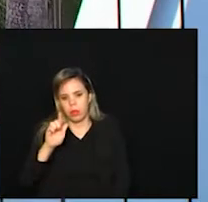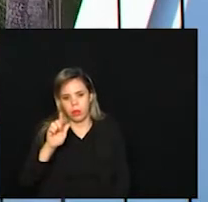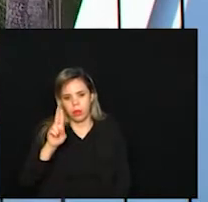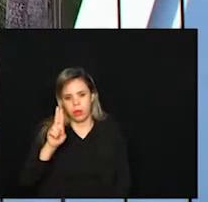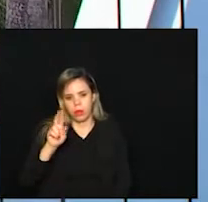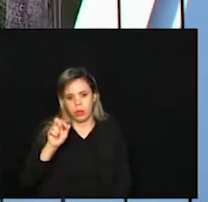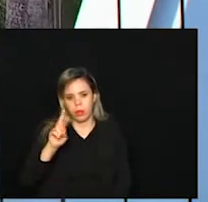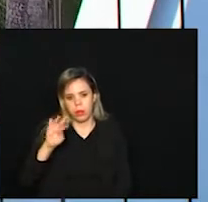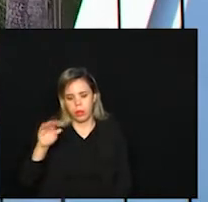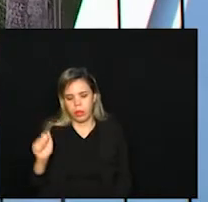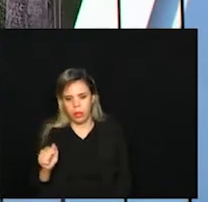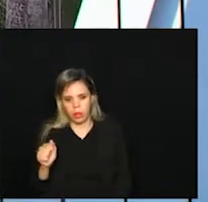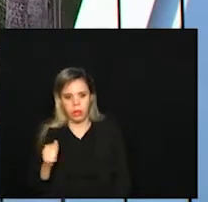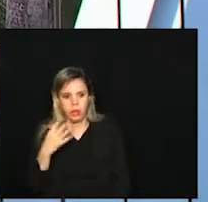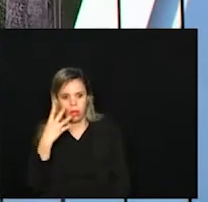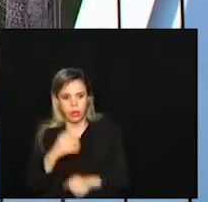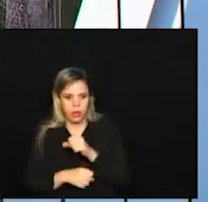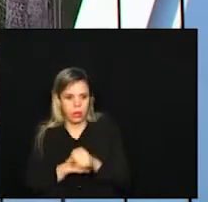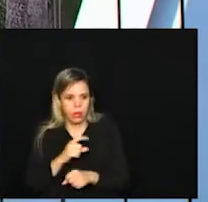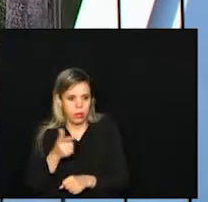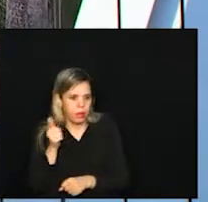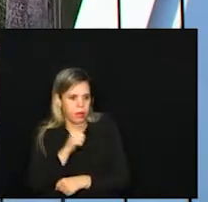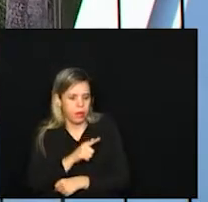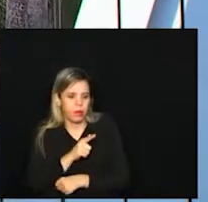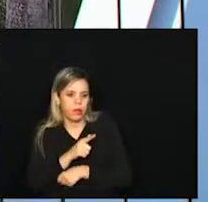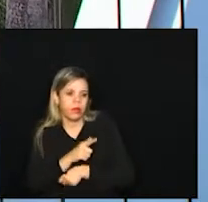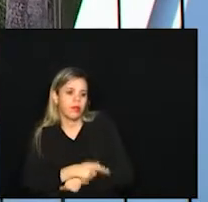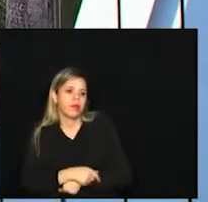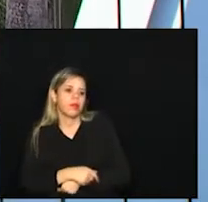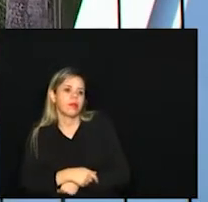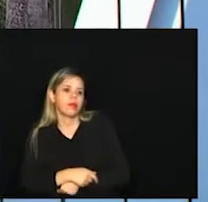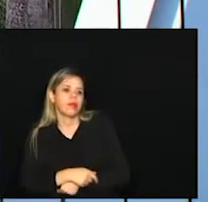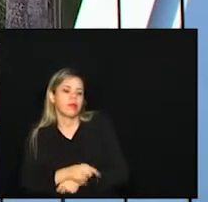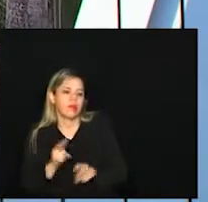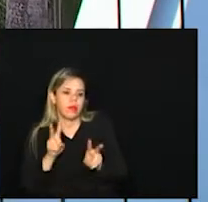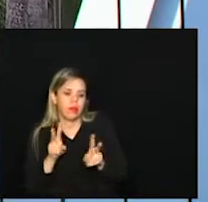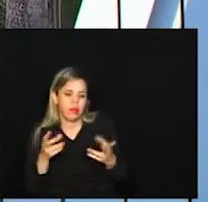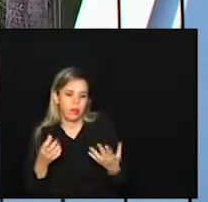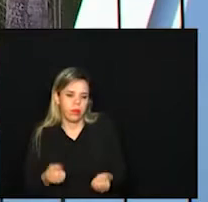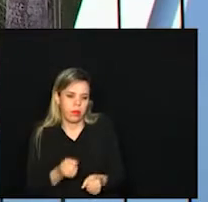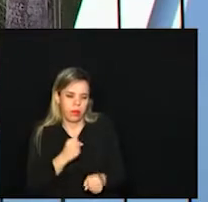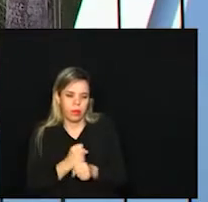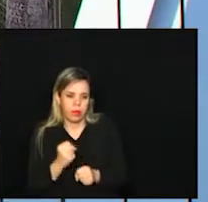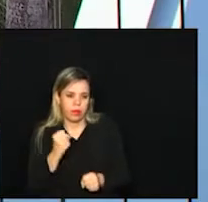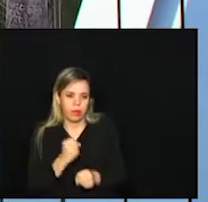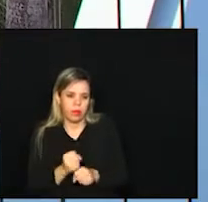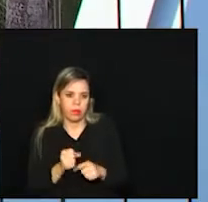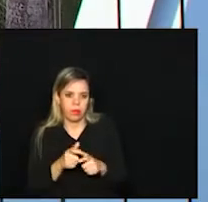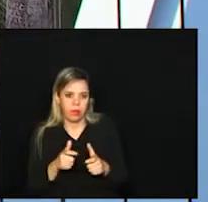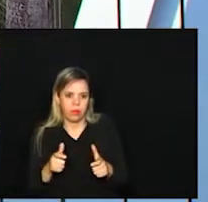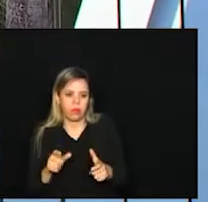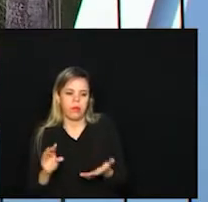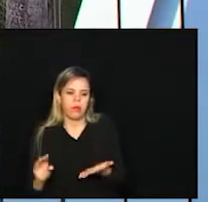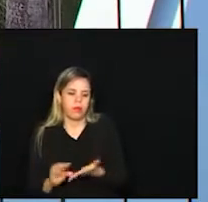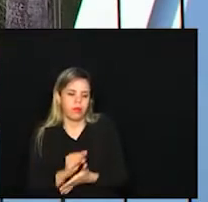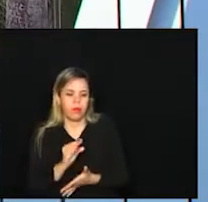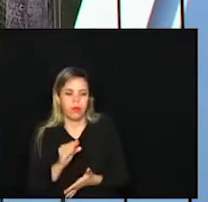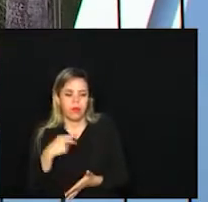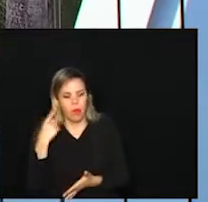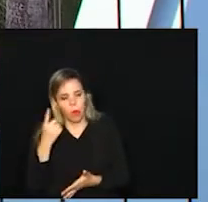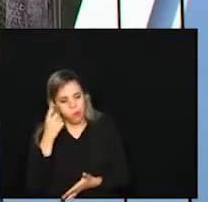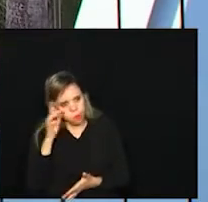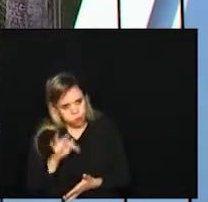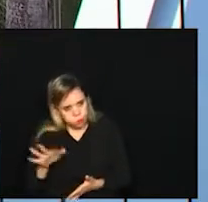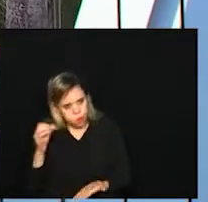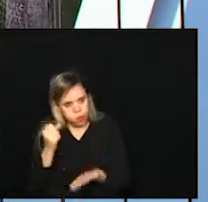depois assim de quatro anos nós conseguimos viabilizar a obra com uma Emenda parlamentar de um